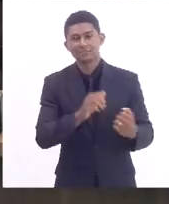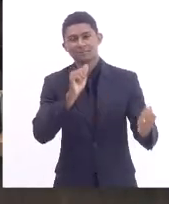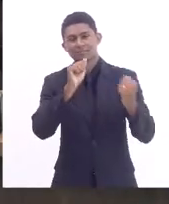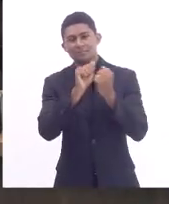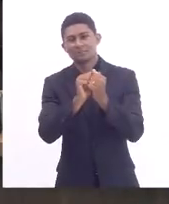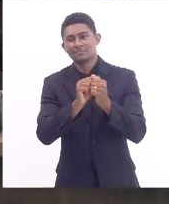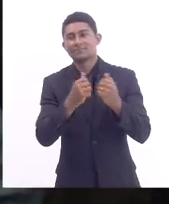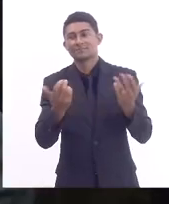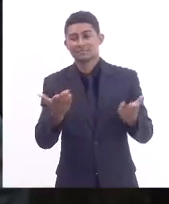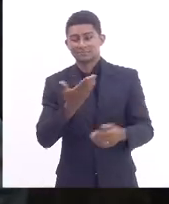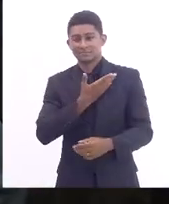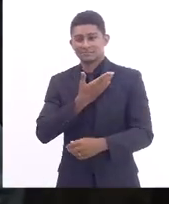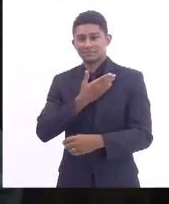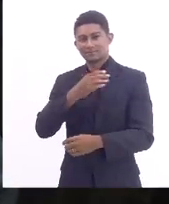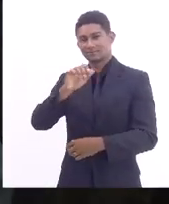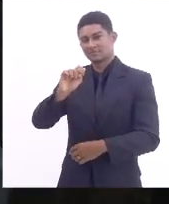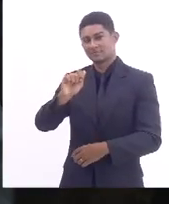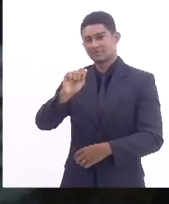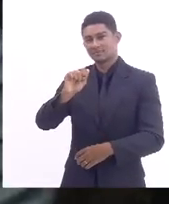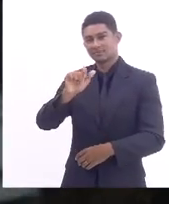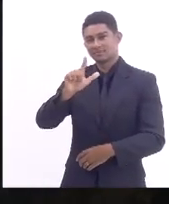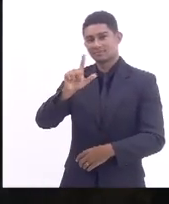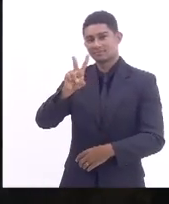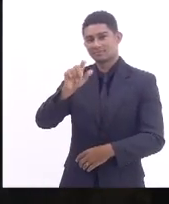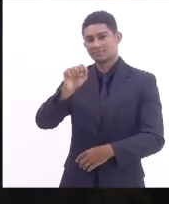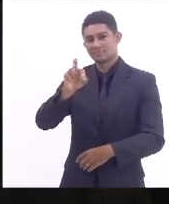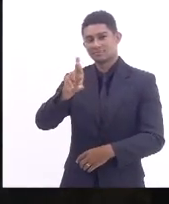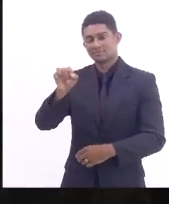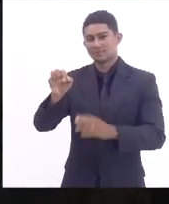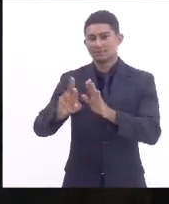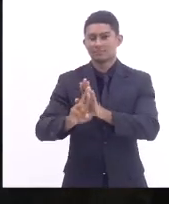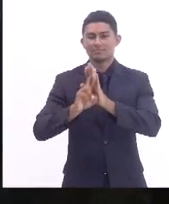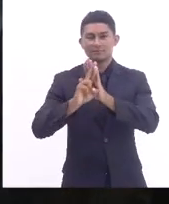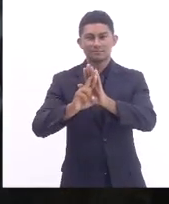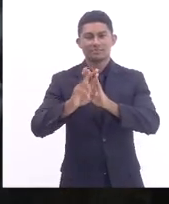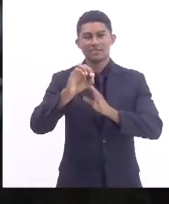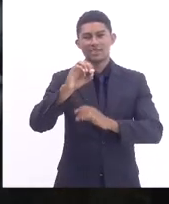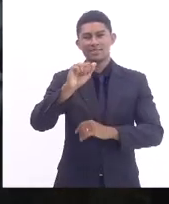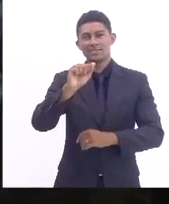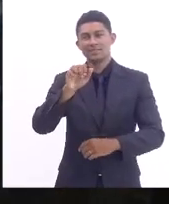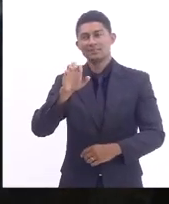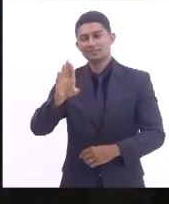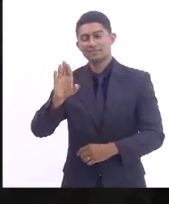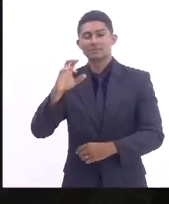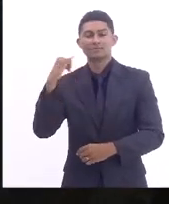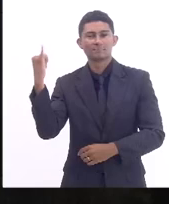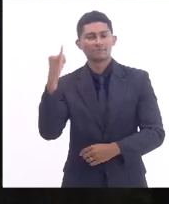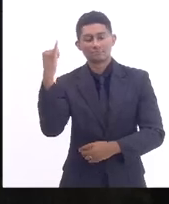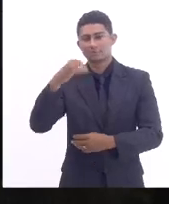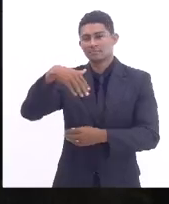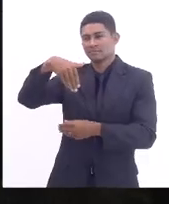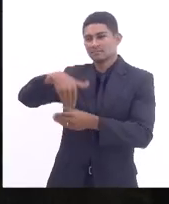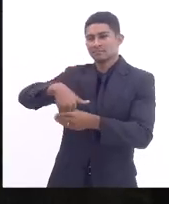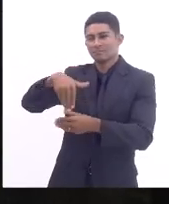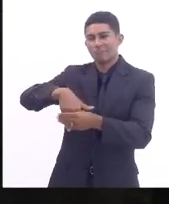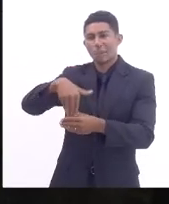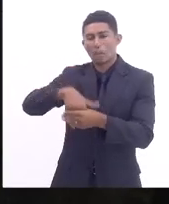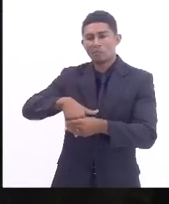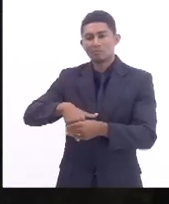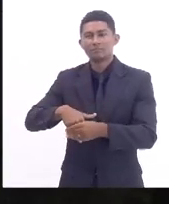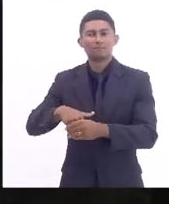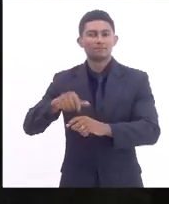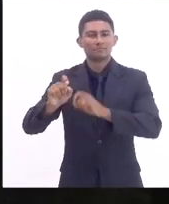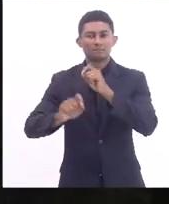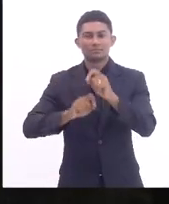meu companheiro Álvaro que representando a OAB teve um papel importante da seleção que no dia da eleição corretamente a